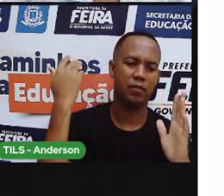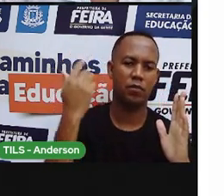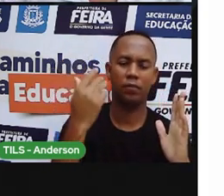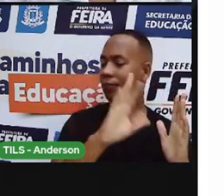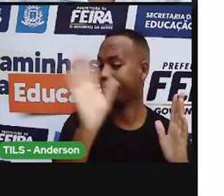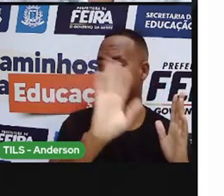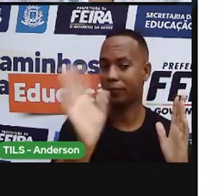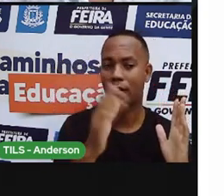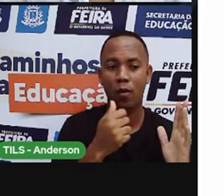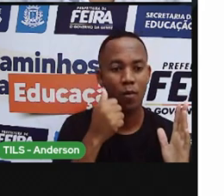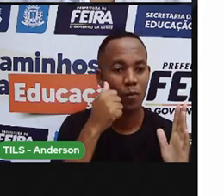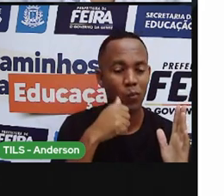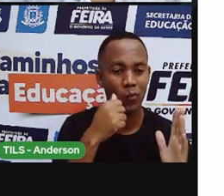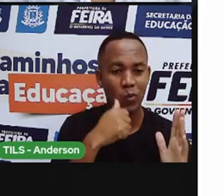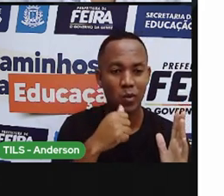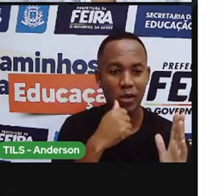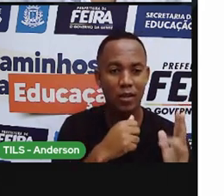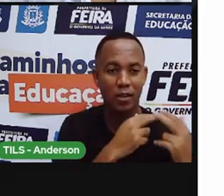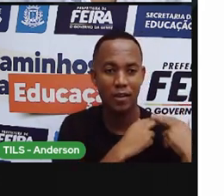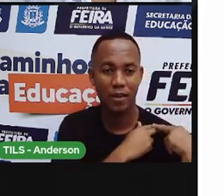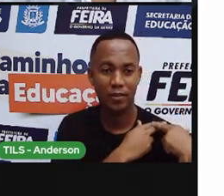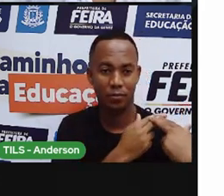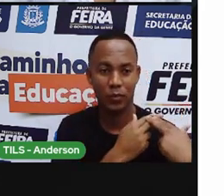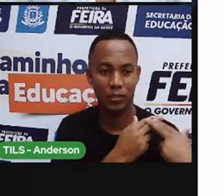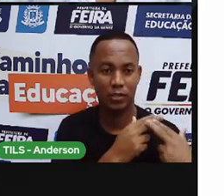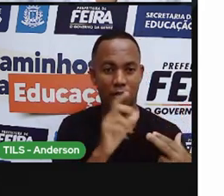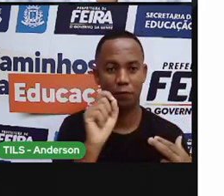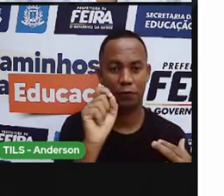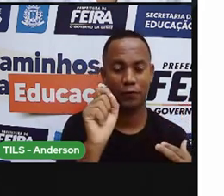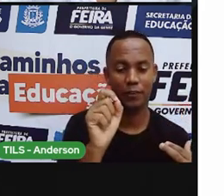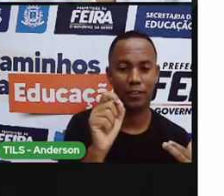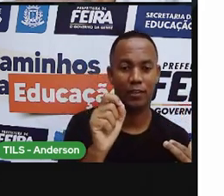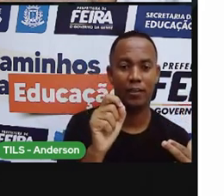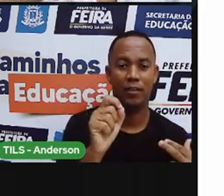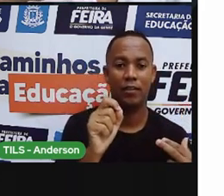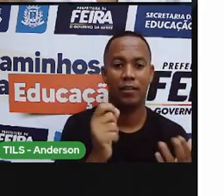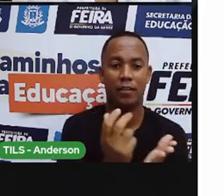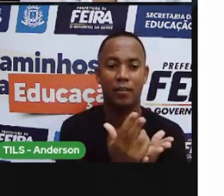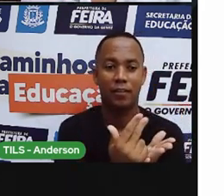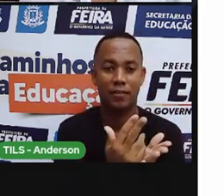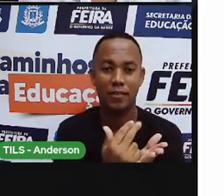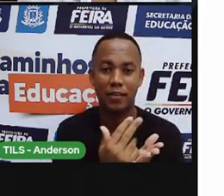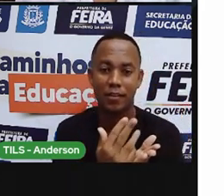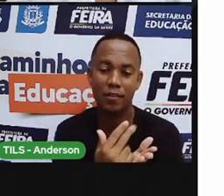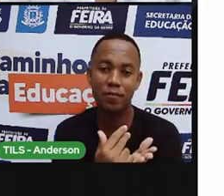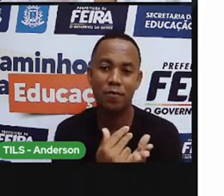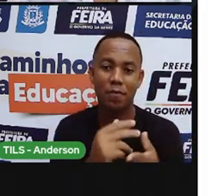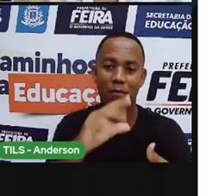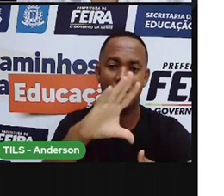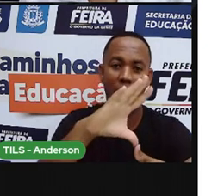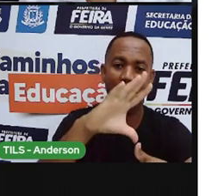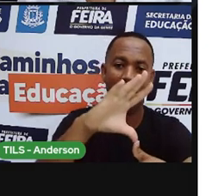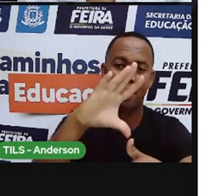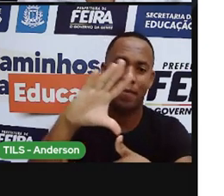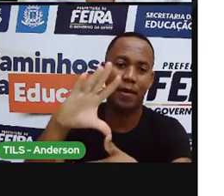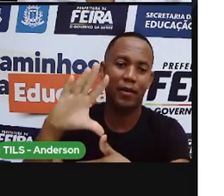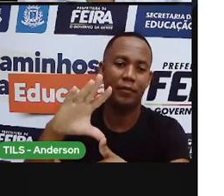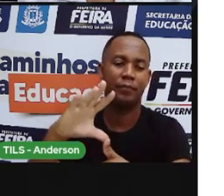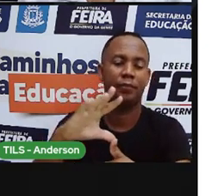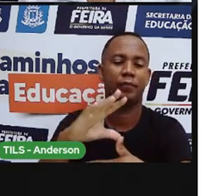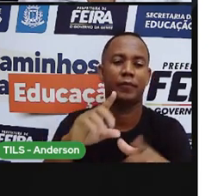pela cartografia, não é isso? E aí ela é responsável pelo desenho desses mapas. Em um determinado